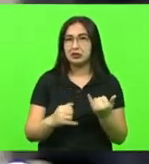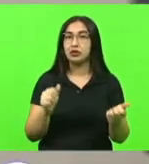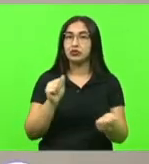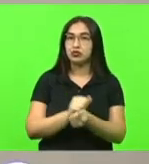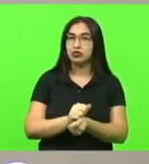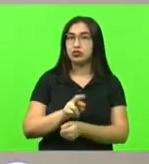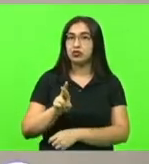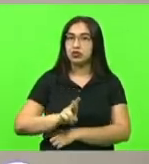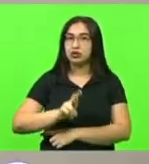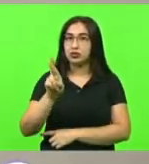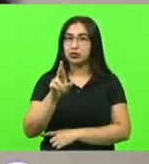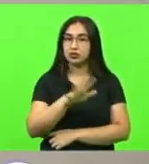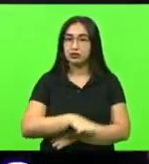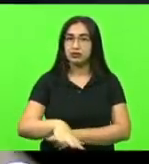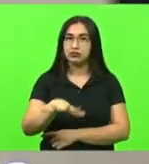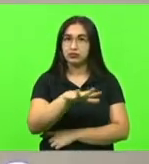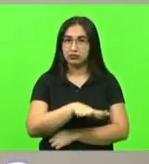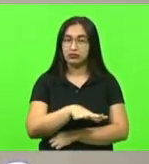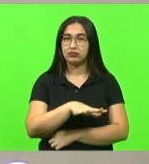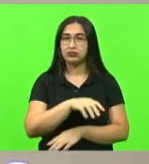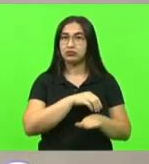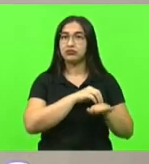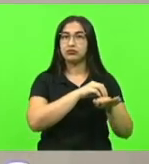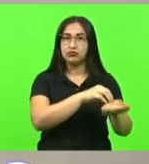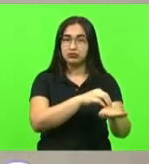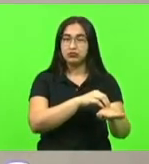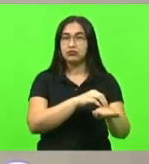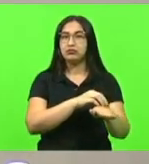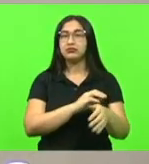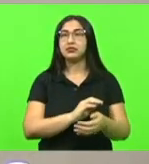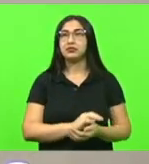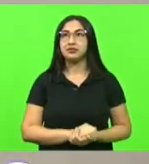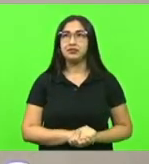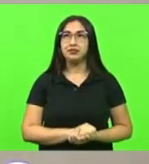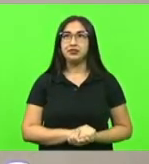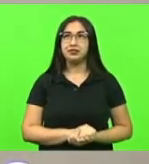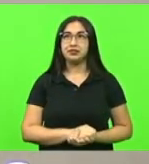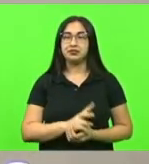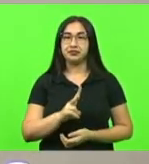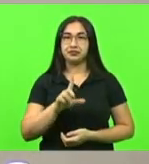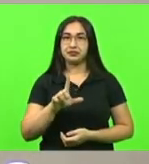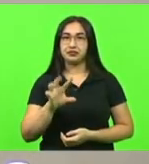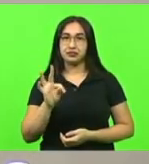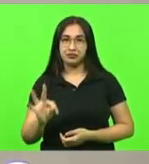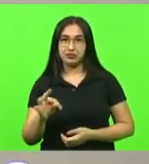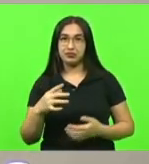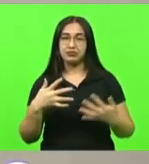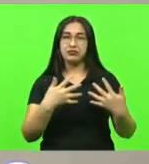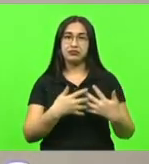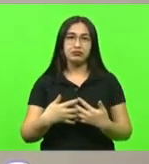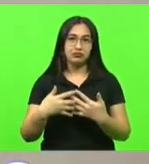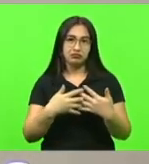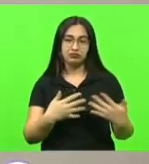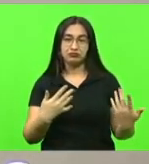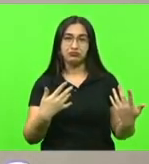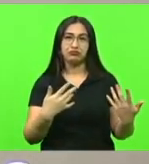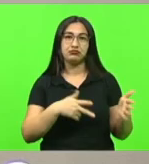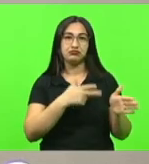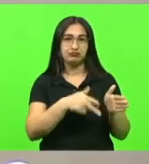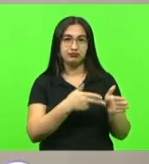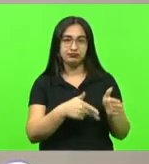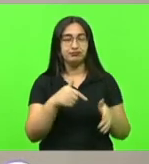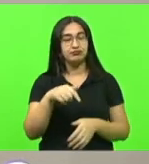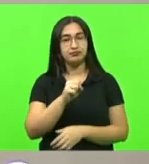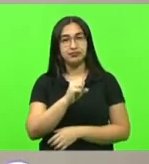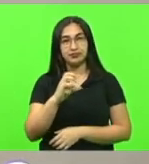meios integrantes do sistema de transporte por ônibus, VLTs, metrôs e trens no Estado de Santa Catarina